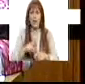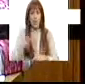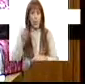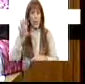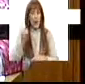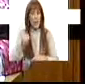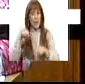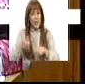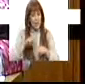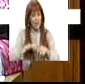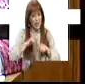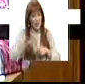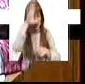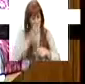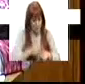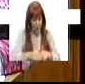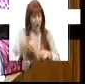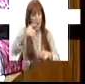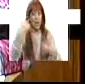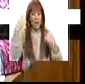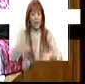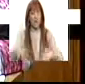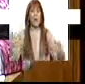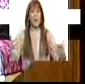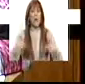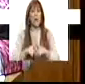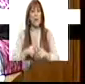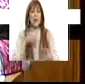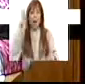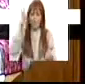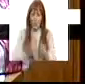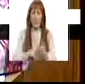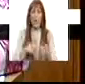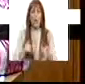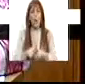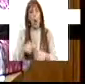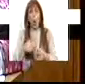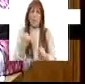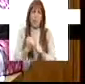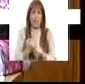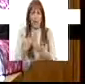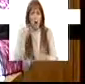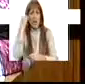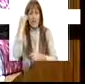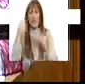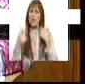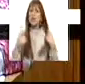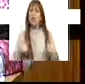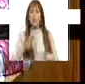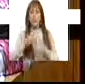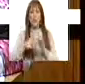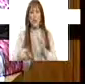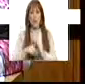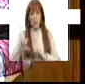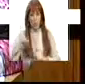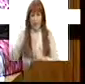Partido Socialista, nesta legislatura, ter aprovado, ou estar a trabalhar agora na especialidade, um projeto